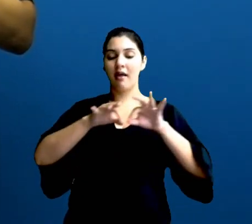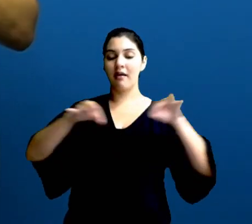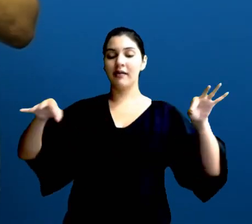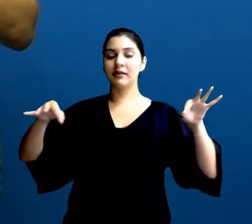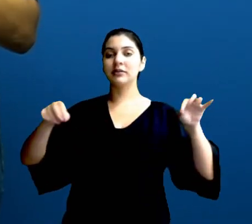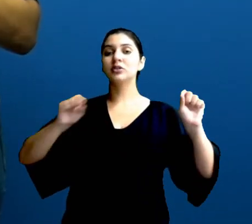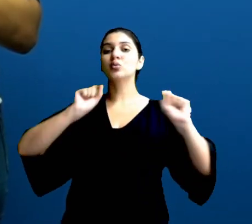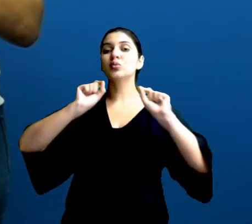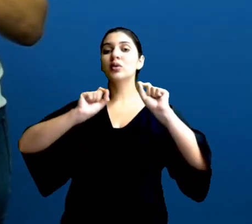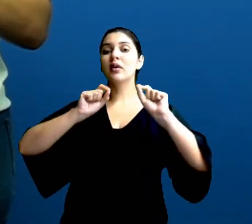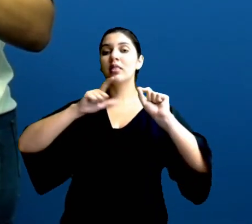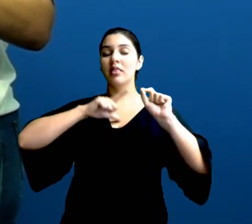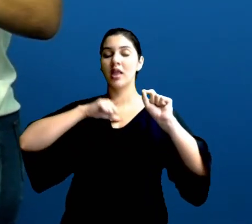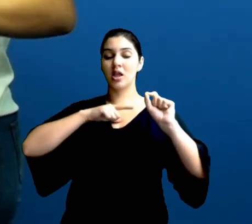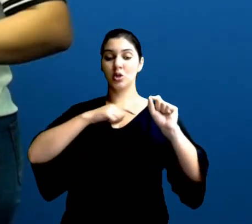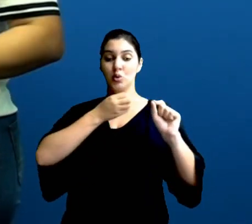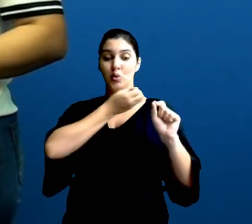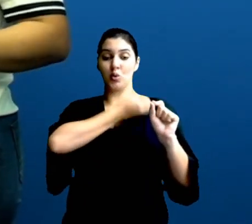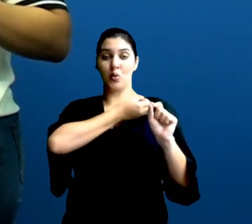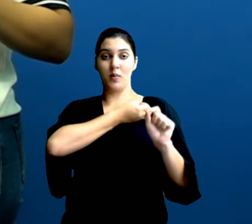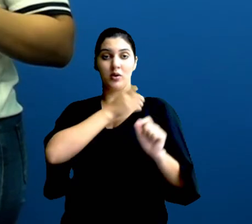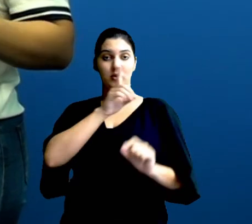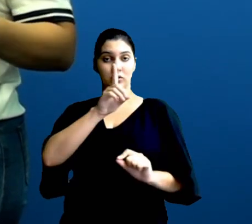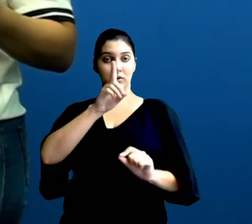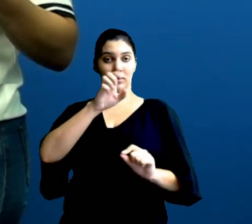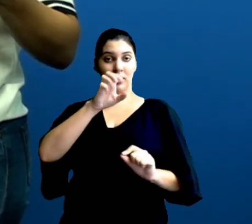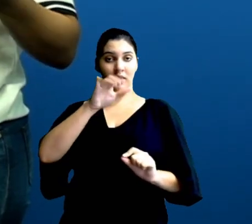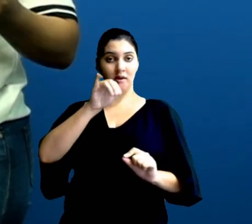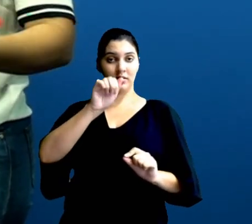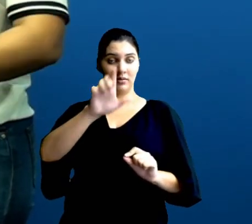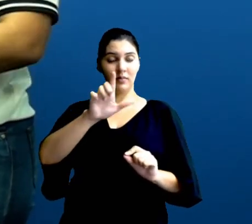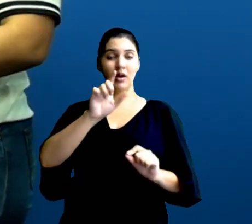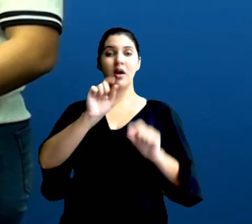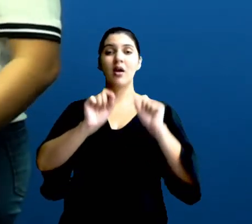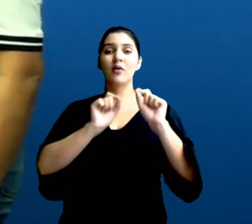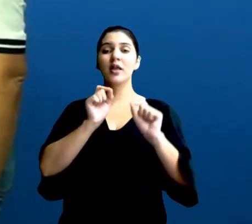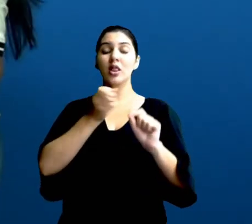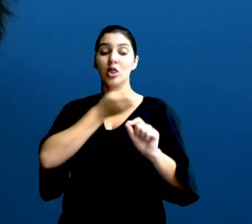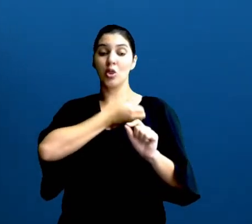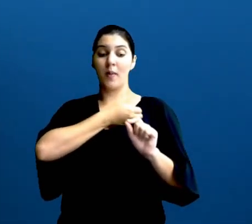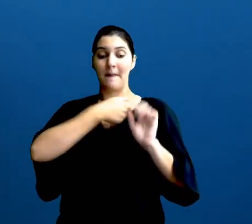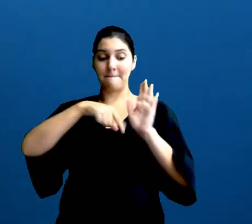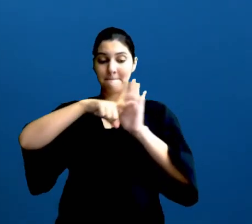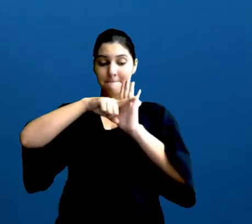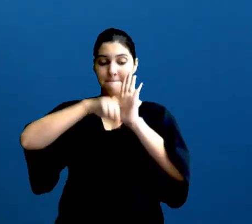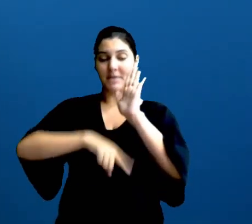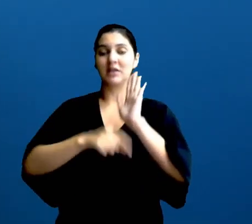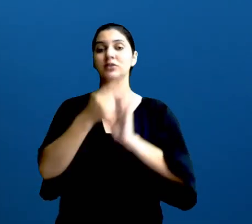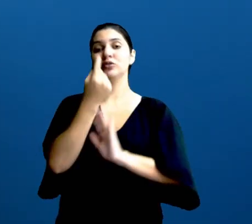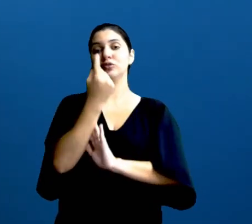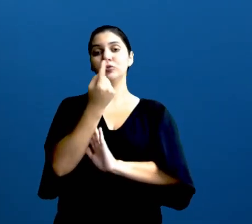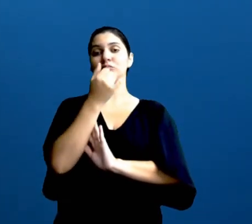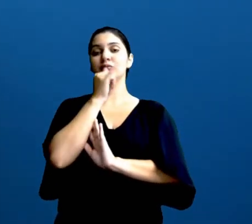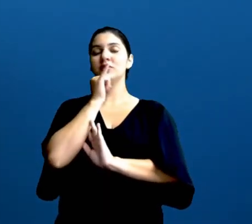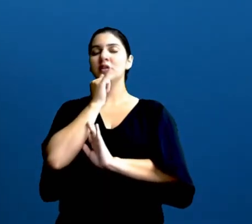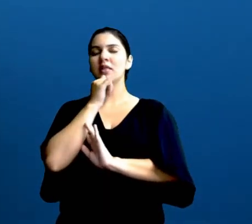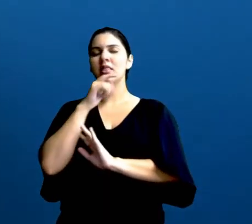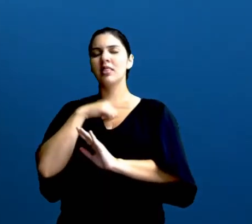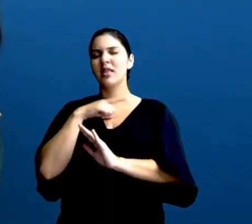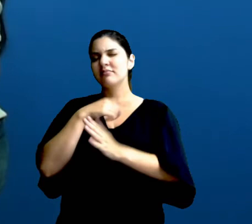ela tem números decimais, números menores que 1. Olha aí, nós temos aqui